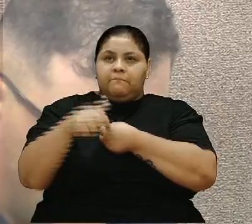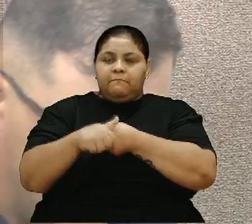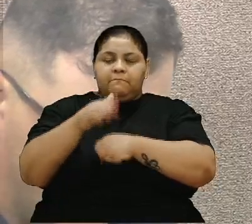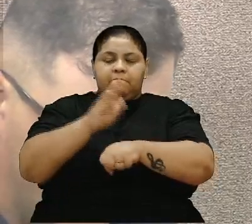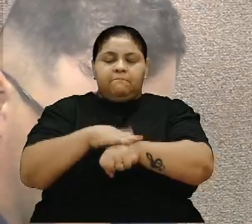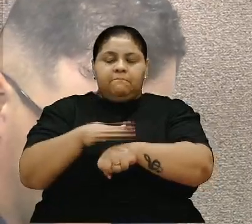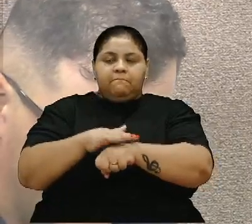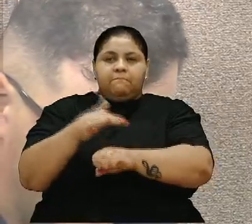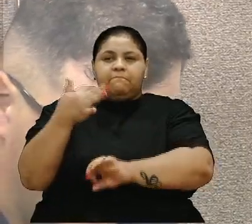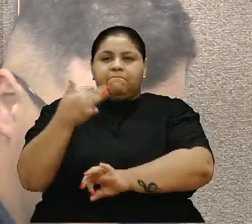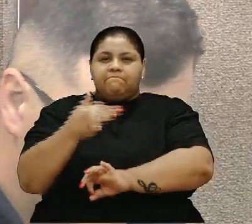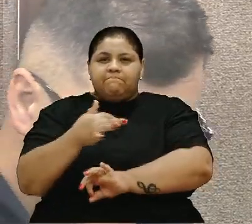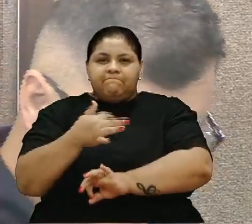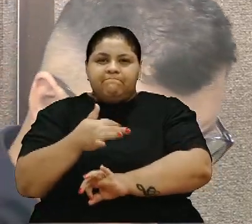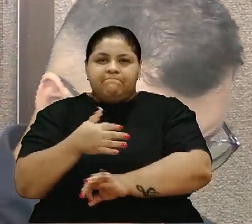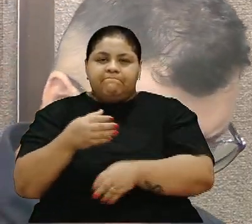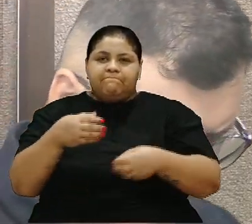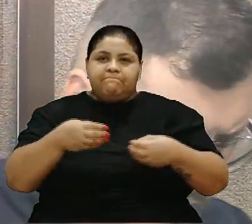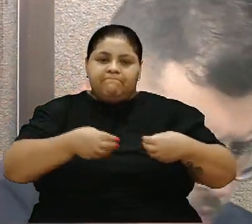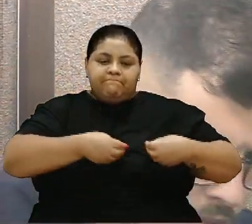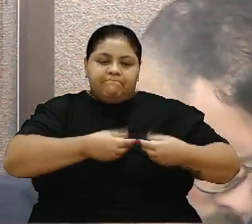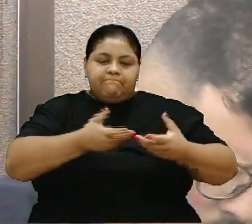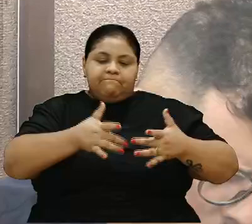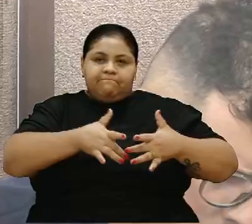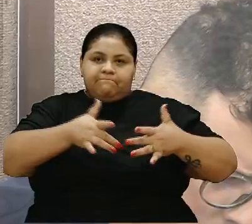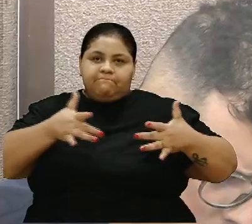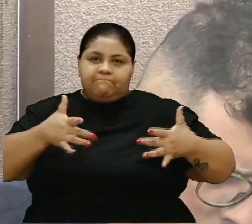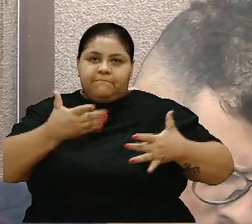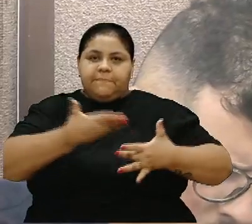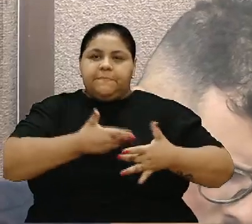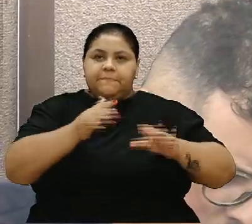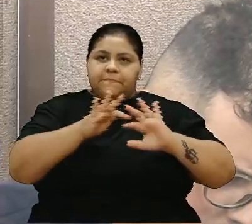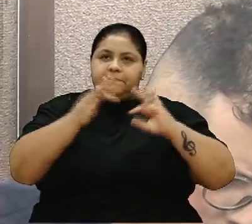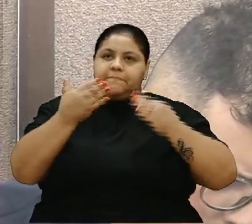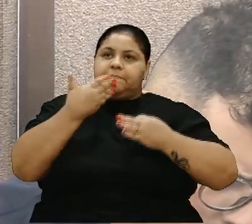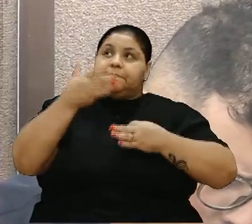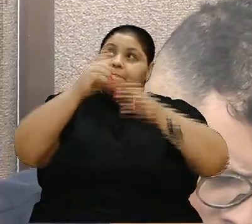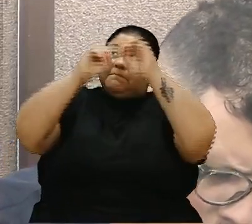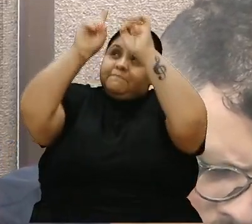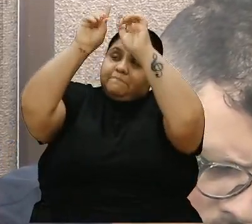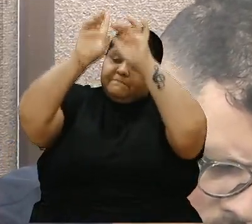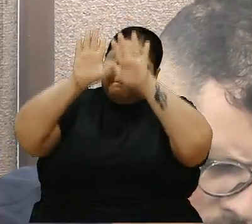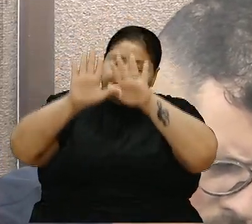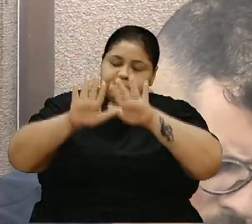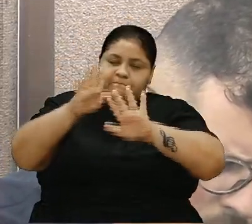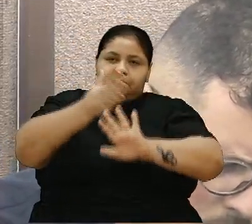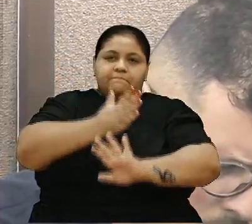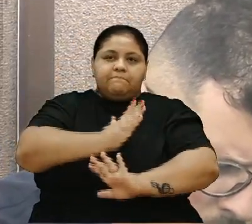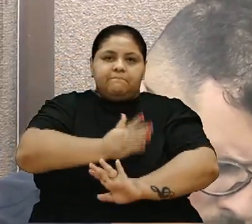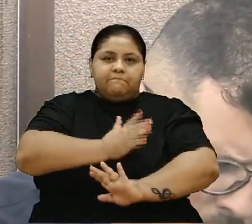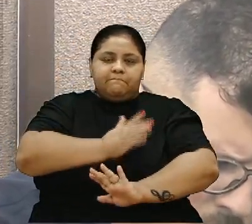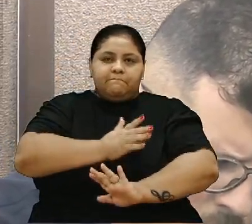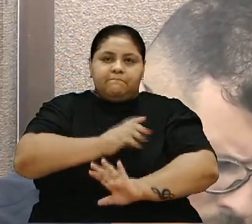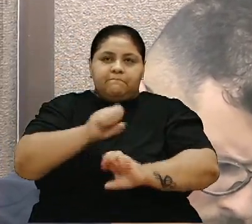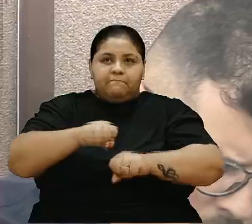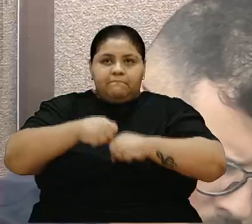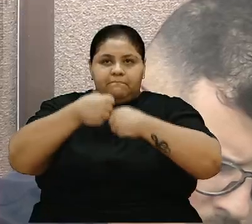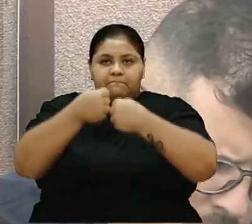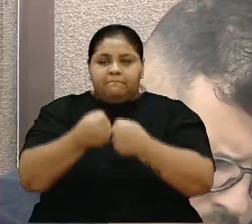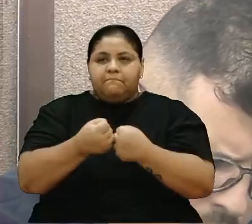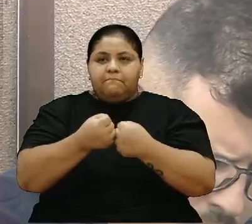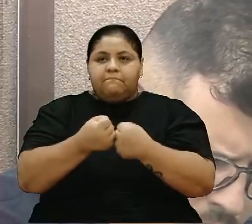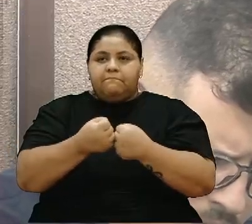dor, expressamos nossa solidariedade aos familiares e amigos, rogando a Deus que conceda conforto e força para enfrentar essa